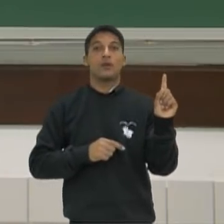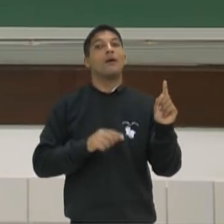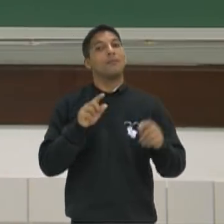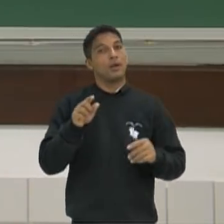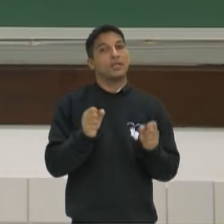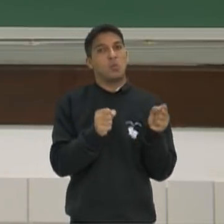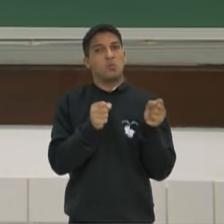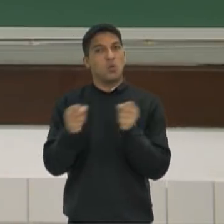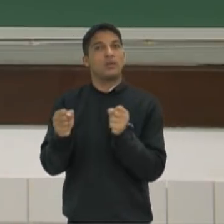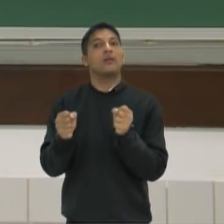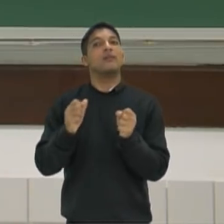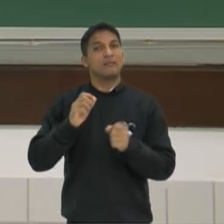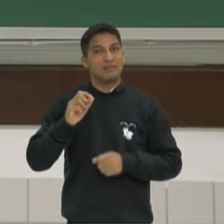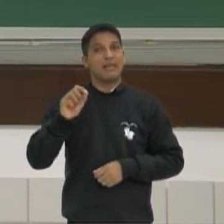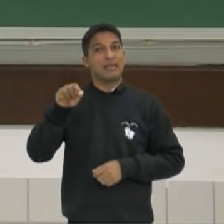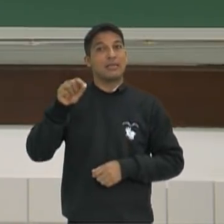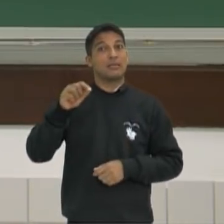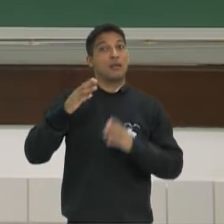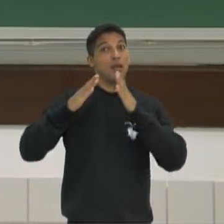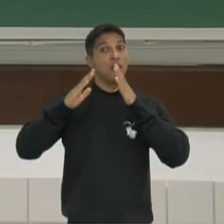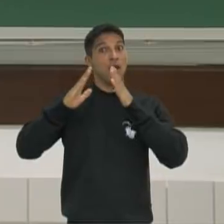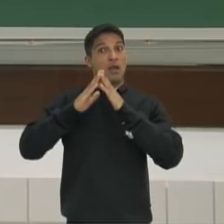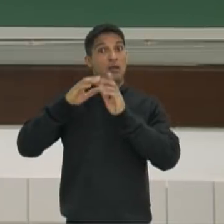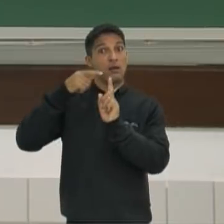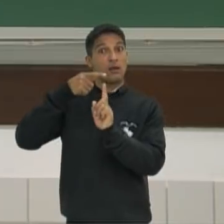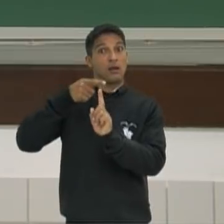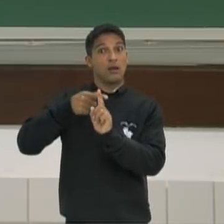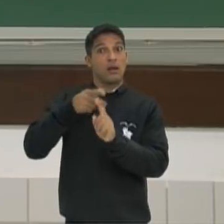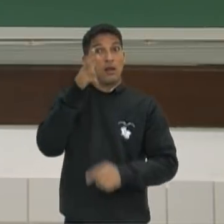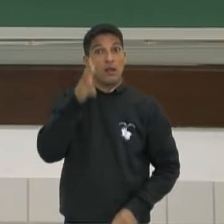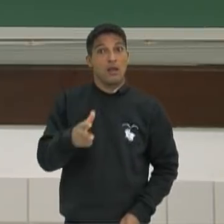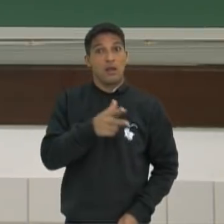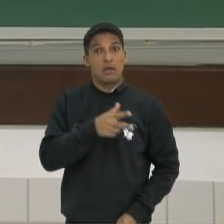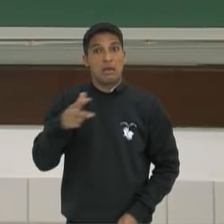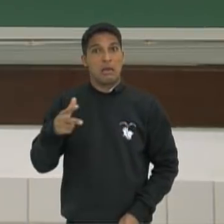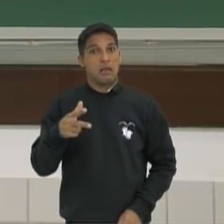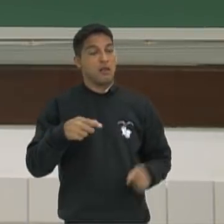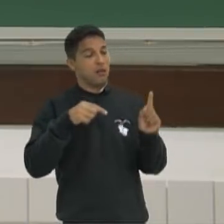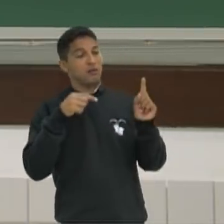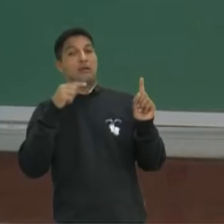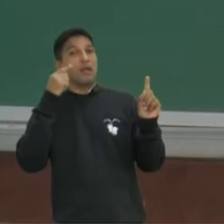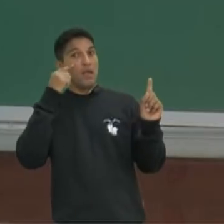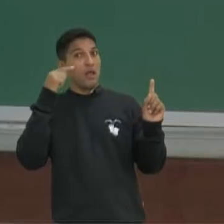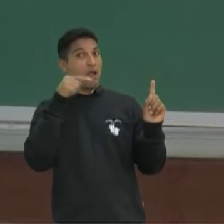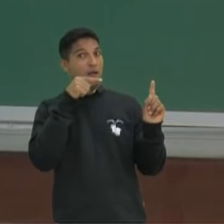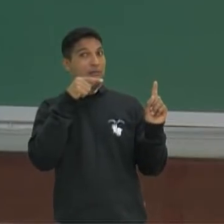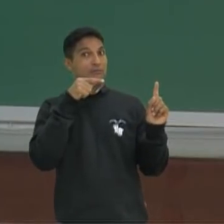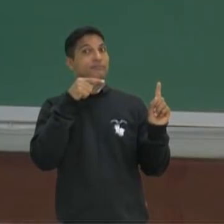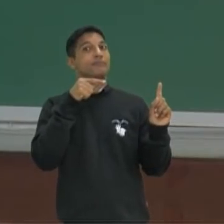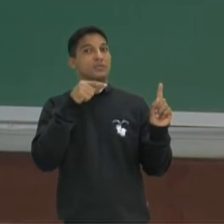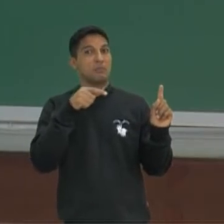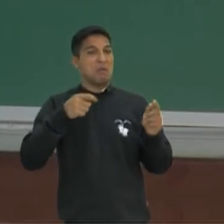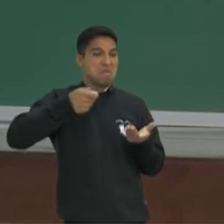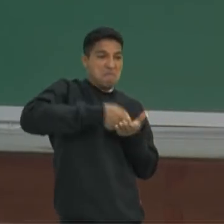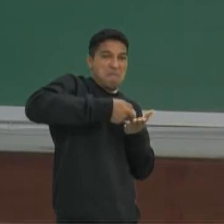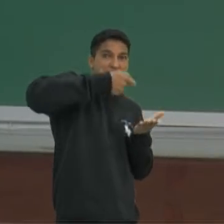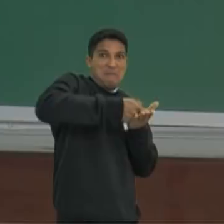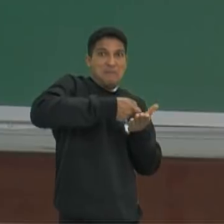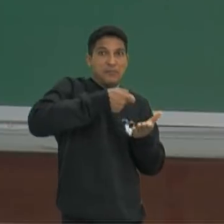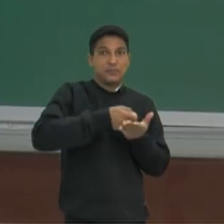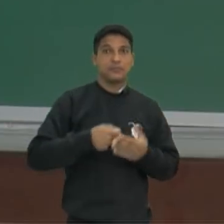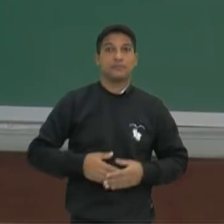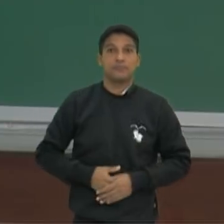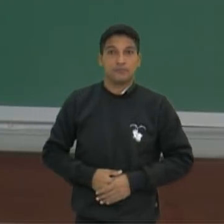poder clerical da Igreja Católica, e eles eram determinados biblicamente. Então, a partir de